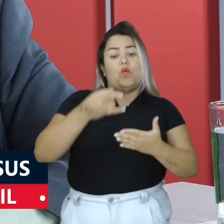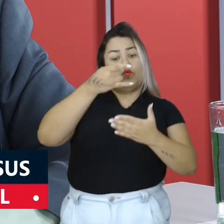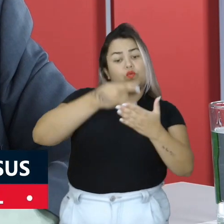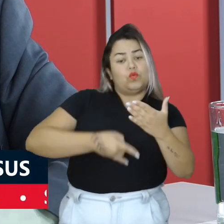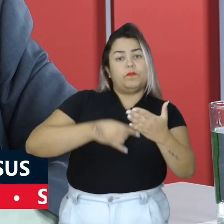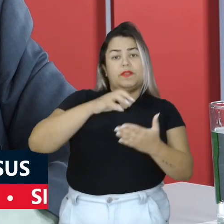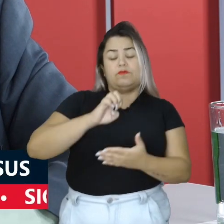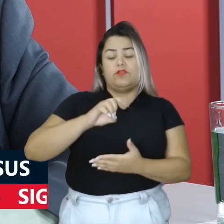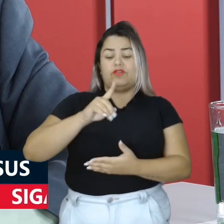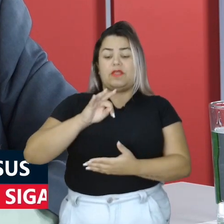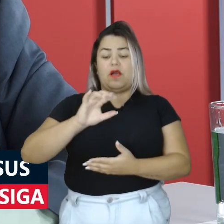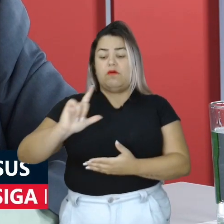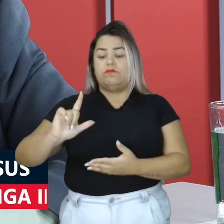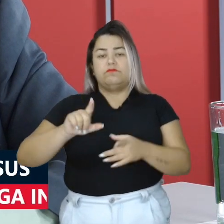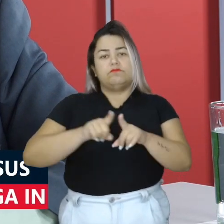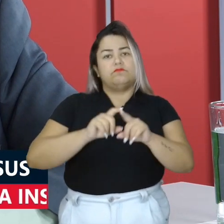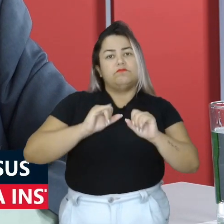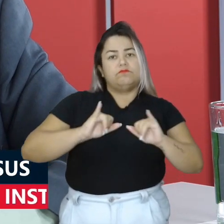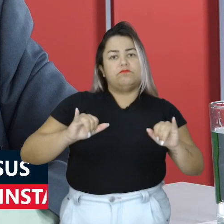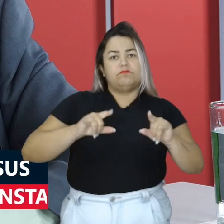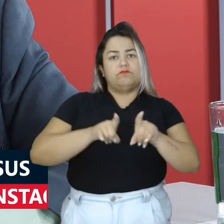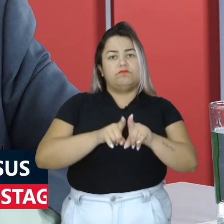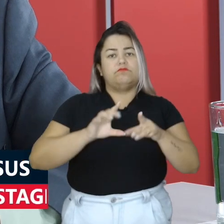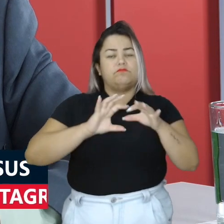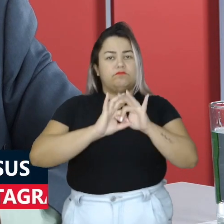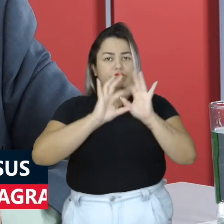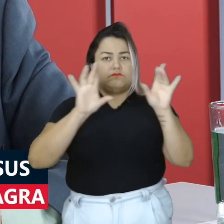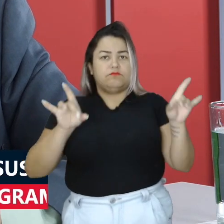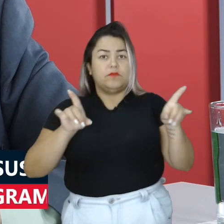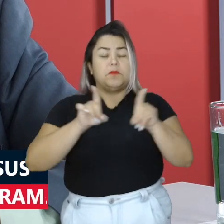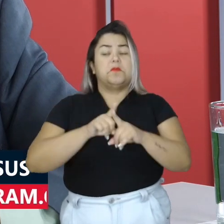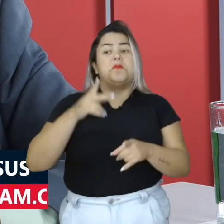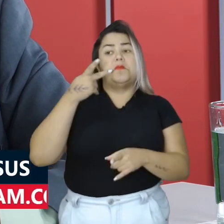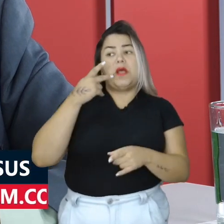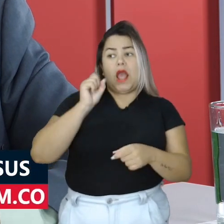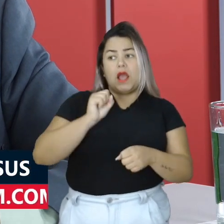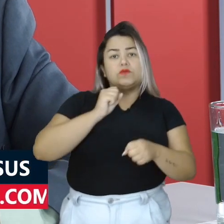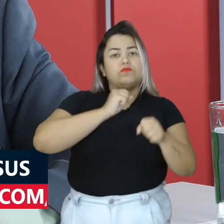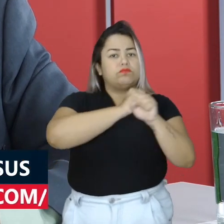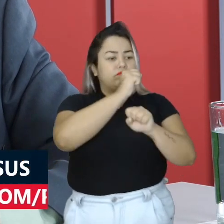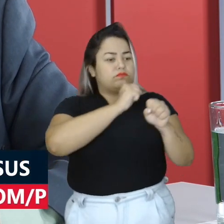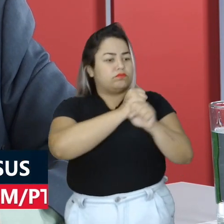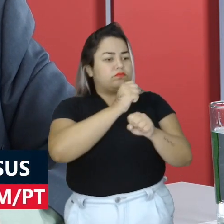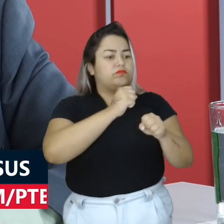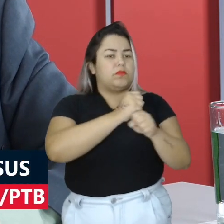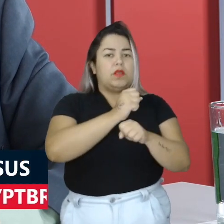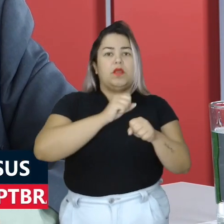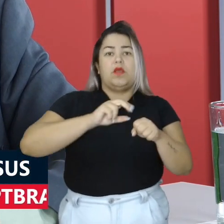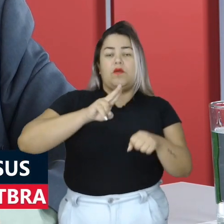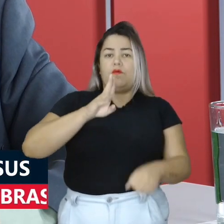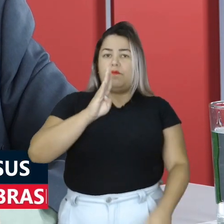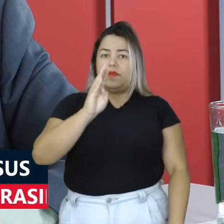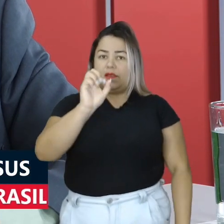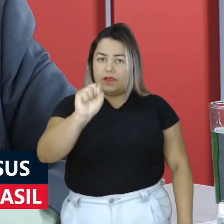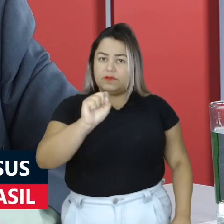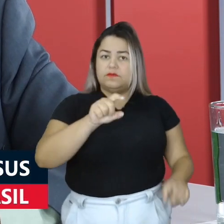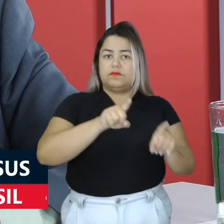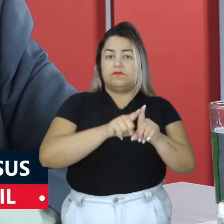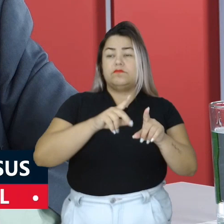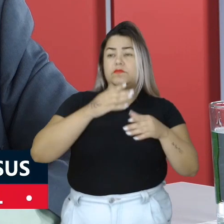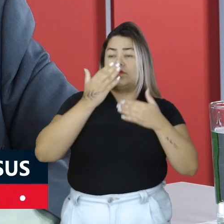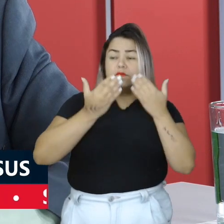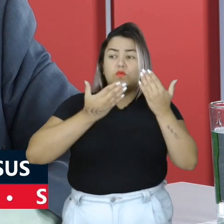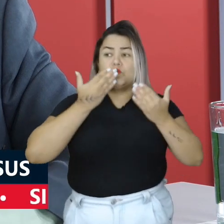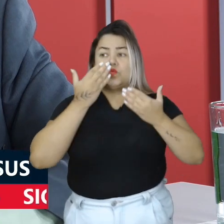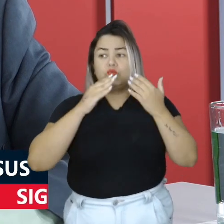ser lançado, vão estar disponíveis recursos para a construção de unidades básicas de saúde, de centros de atenção psicossocial,